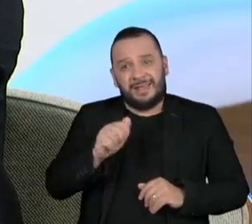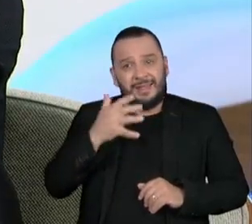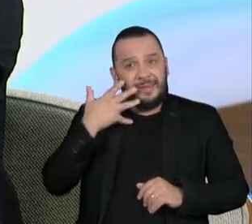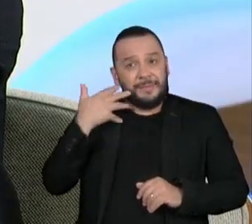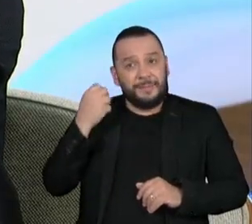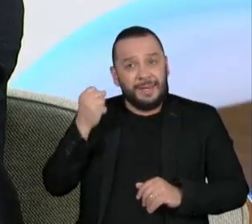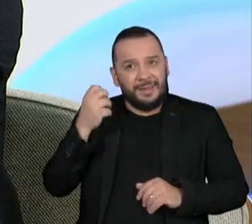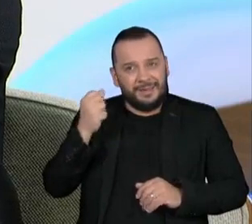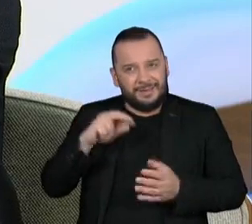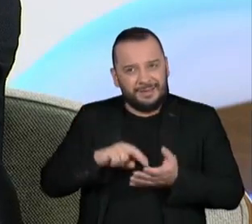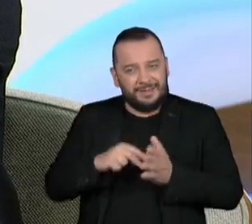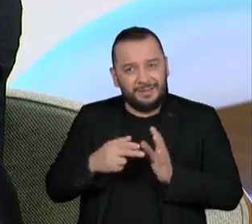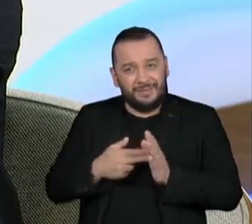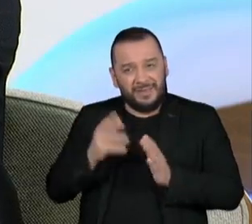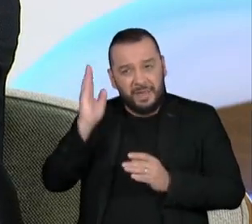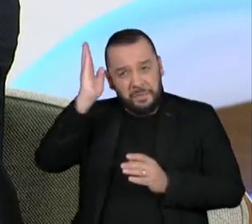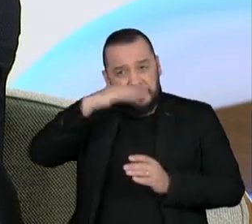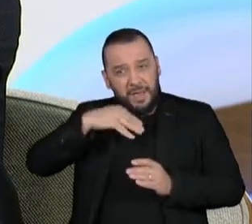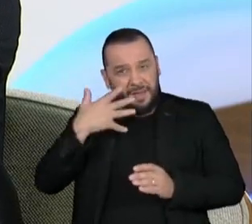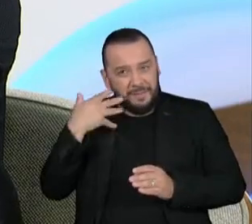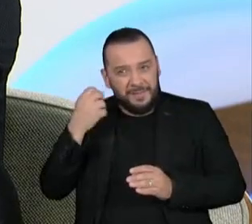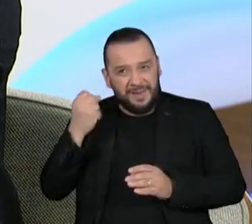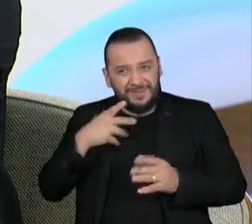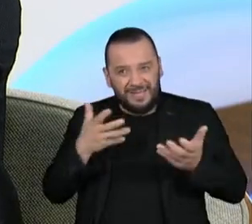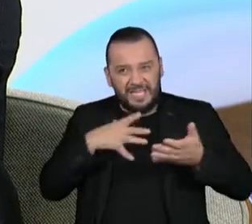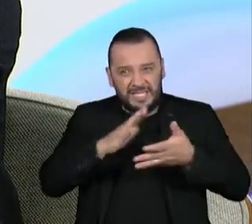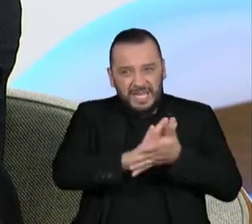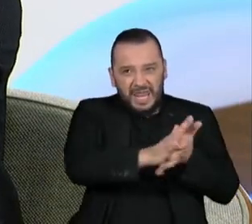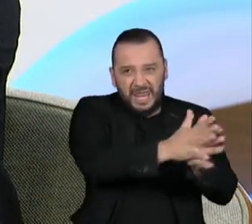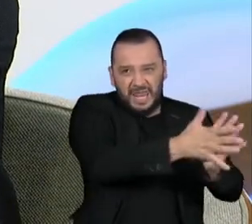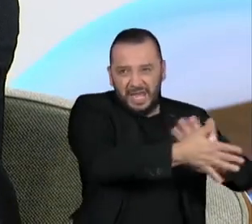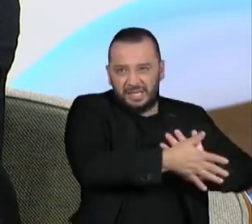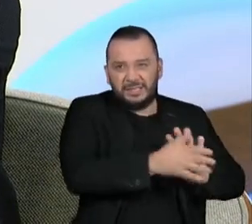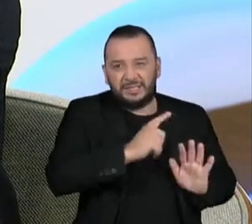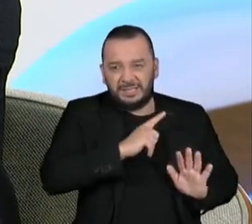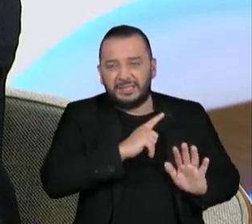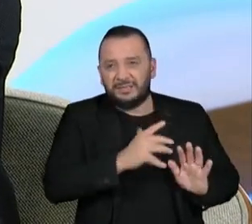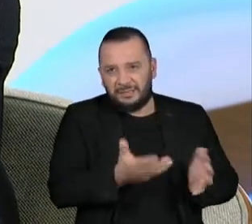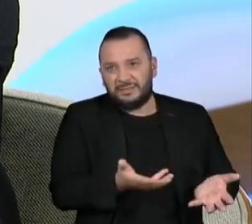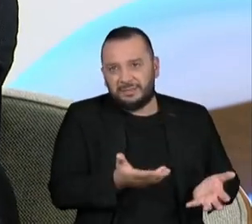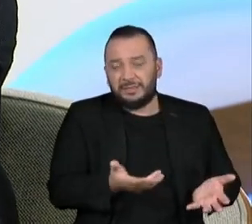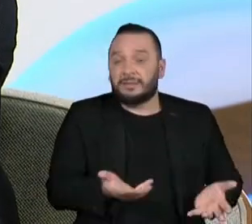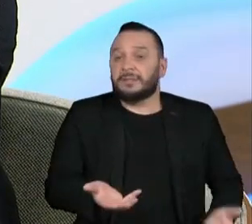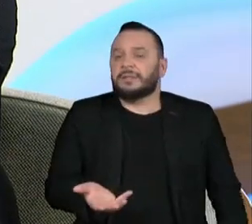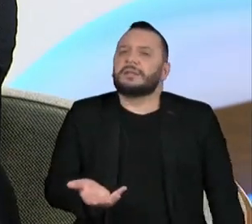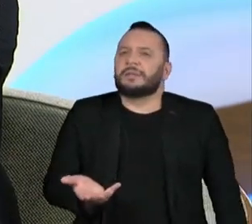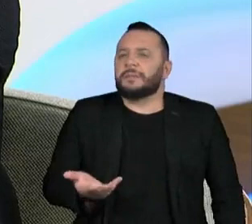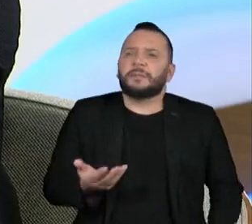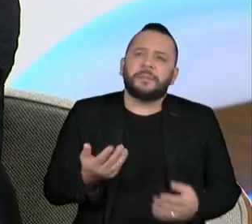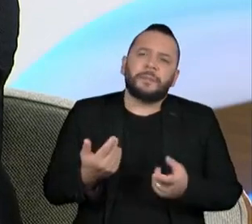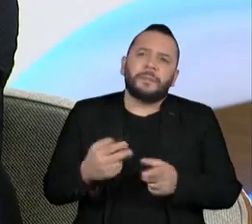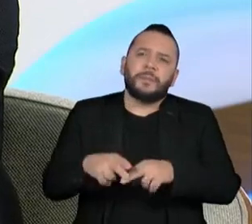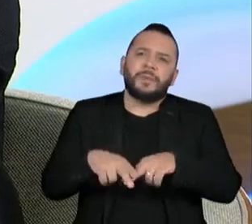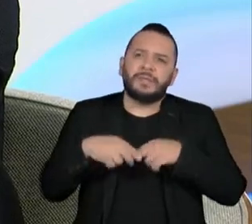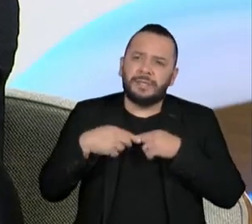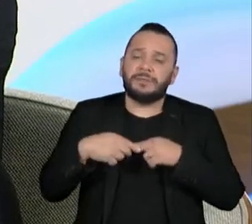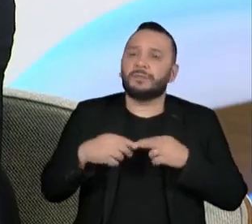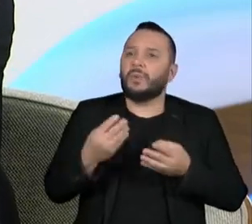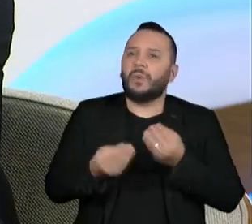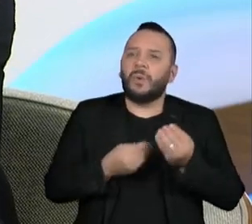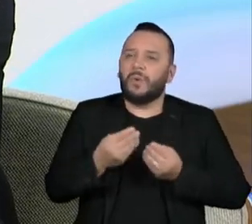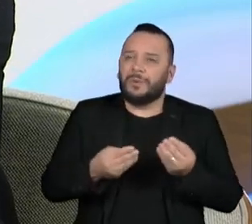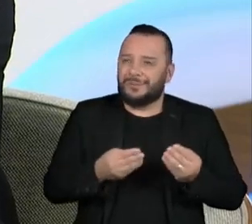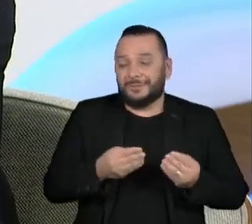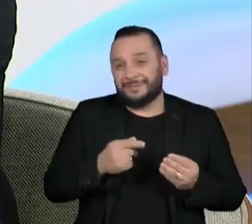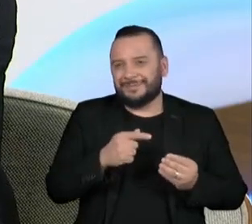ignorar. Então, parece-me que se tivéssemos de criar uma cura,